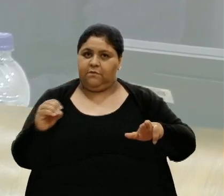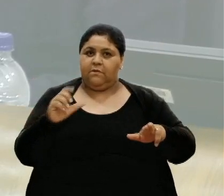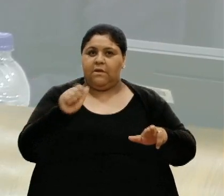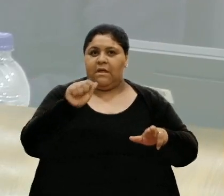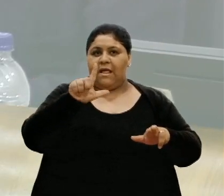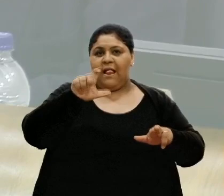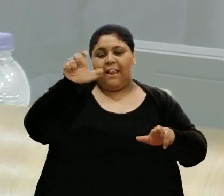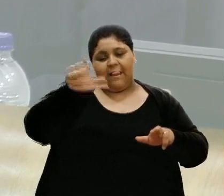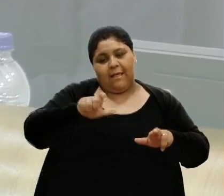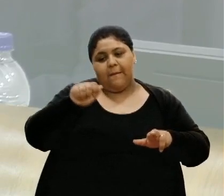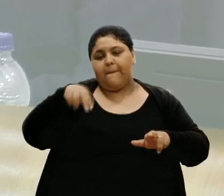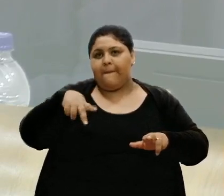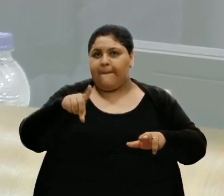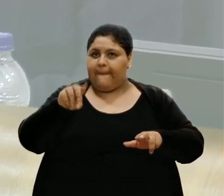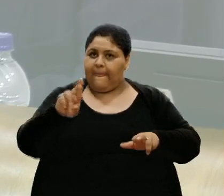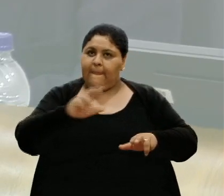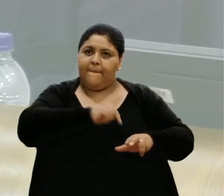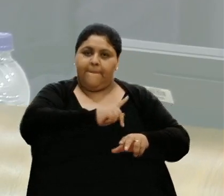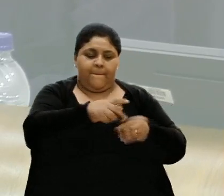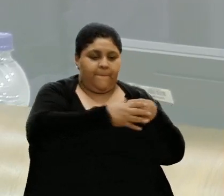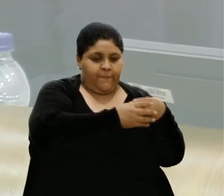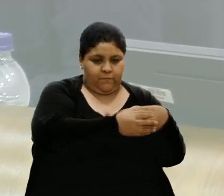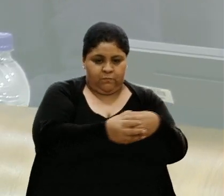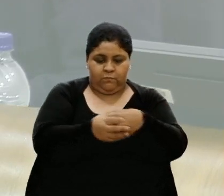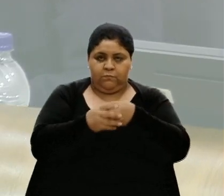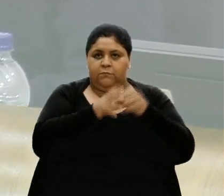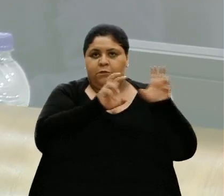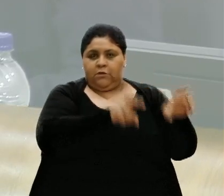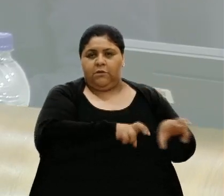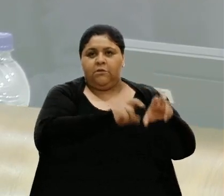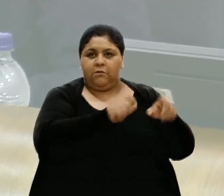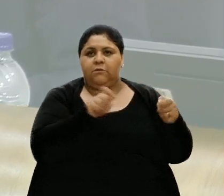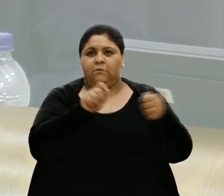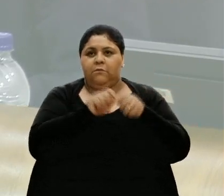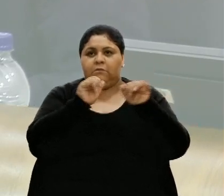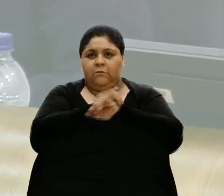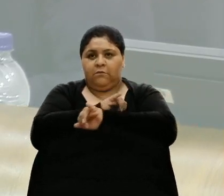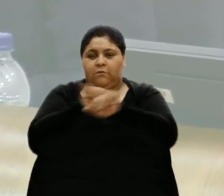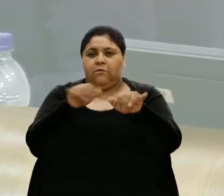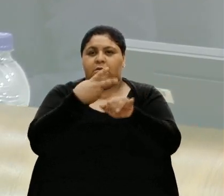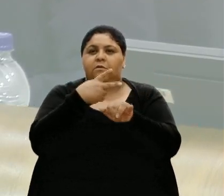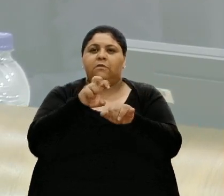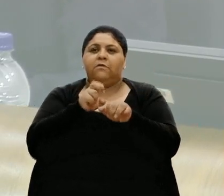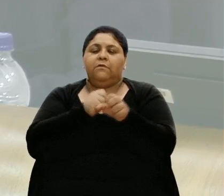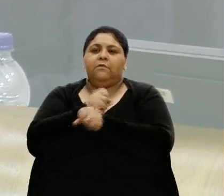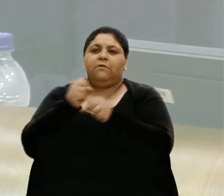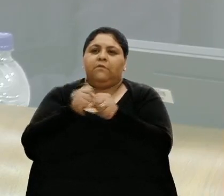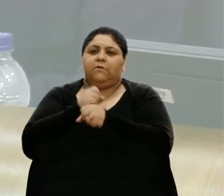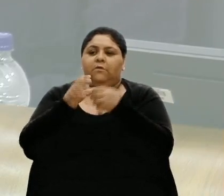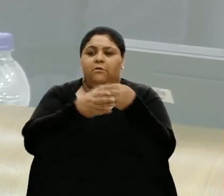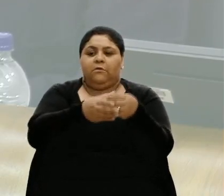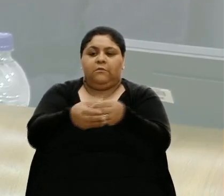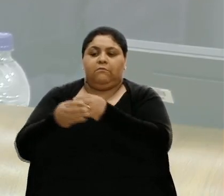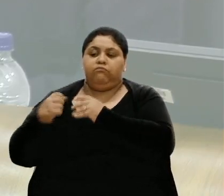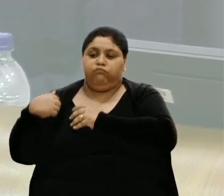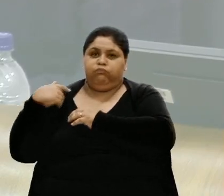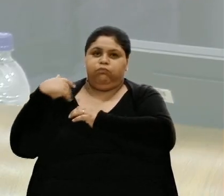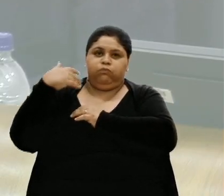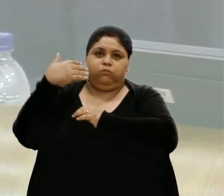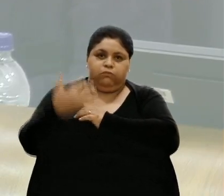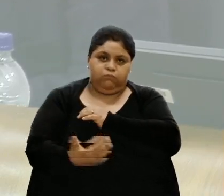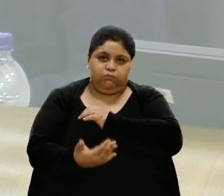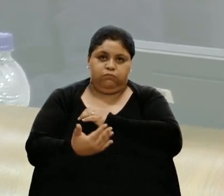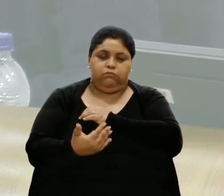Eduardo Balzaretti, presidente do Rotary Clube Pérola das Colônias, fará a divulgação dos 25 anos do referido clube durante esse espaço.